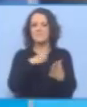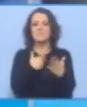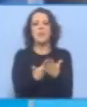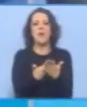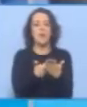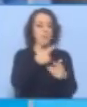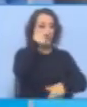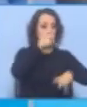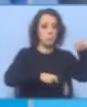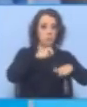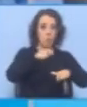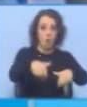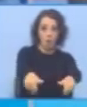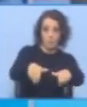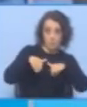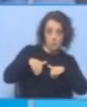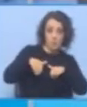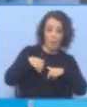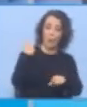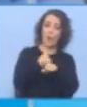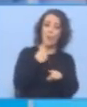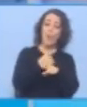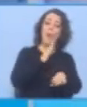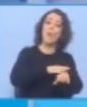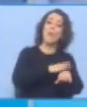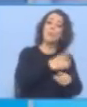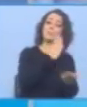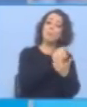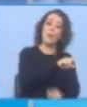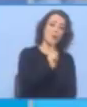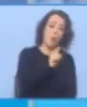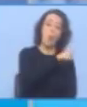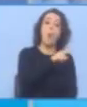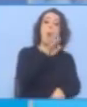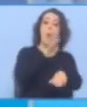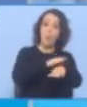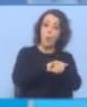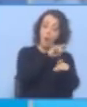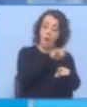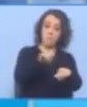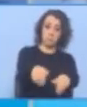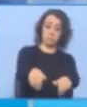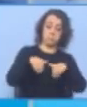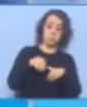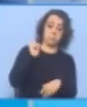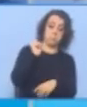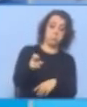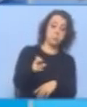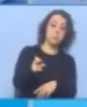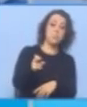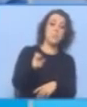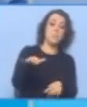os cidadãos que se abstêm também não são os únicos culpados. Às vezes também o fazem porque qualquer tipo de